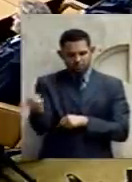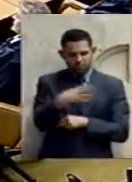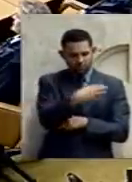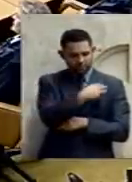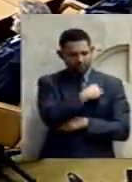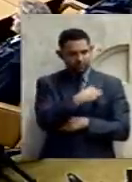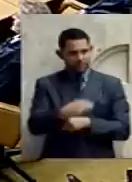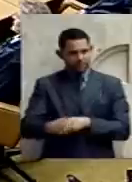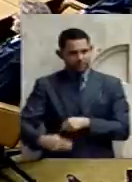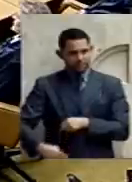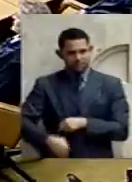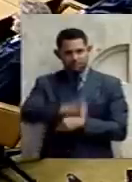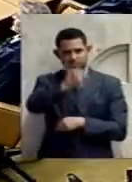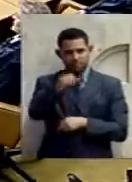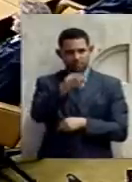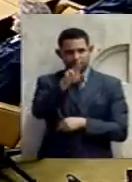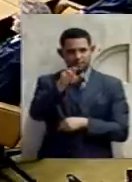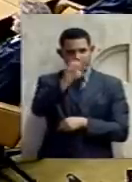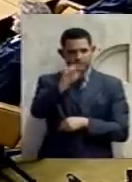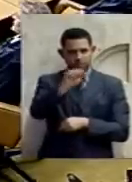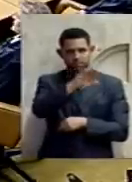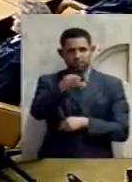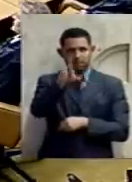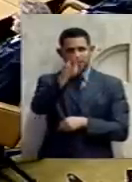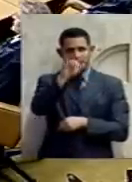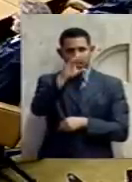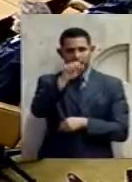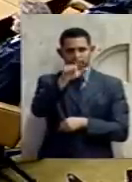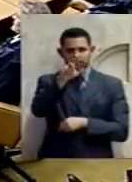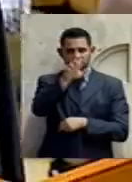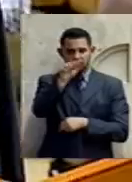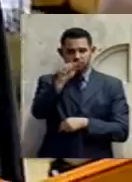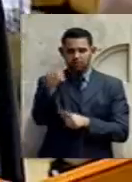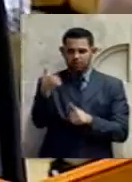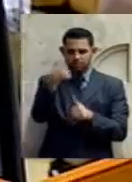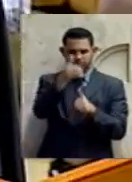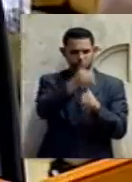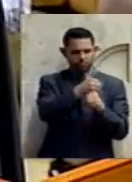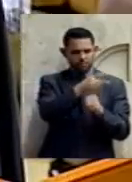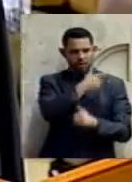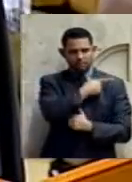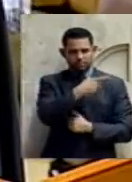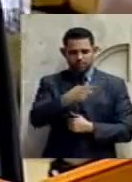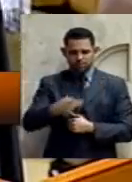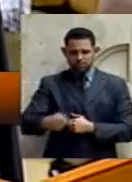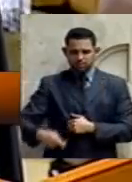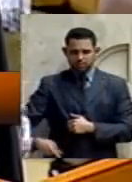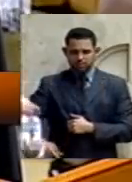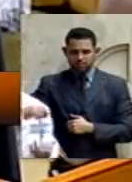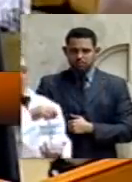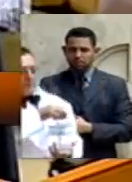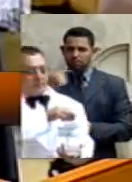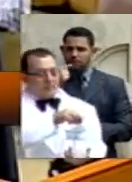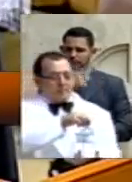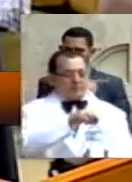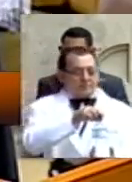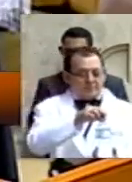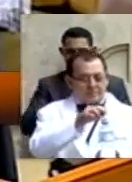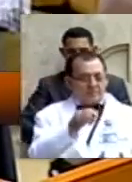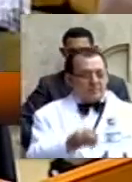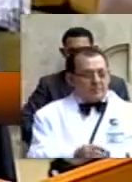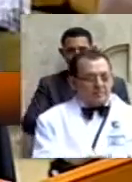ministros Joaquim Barbosa e Ricardo Lewandowski, que assumem a presidência e vice-presidência desta